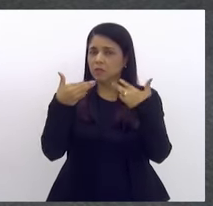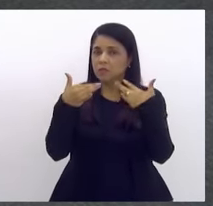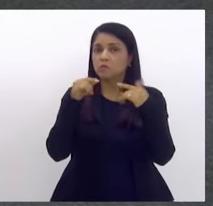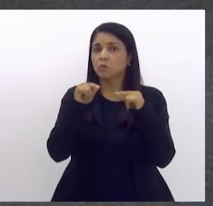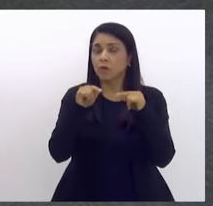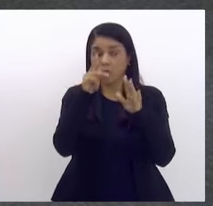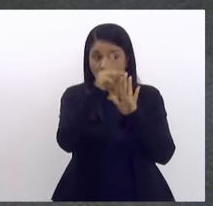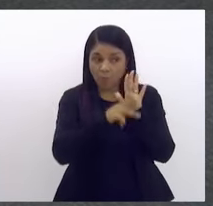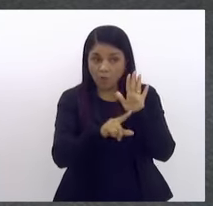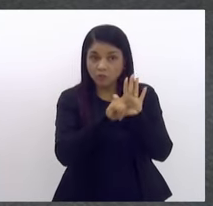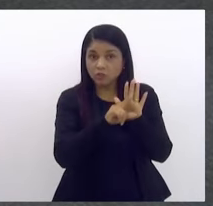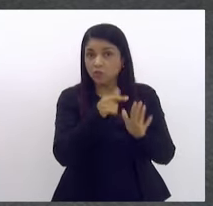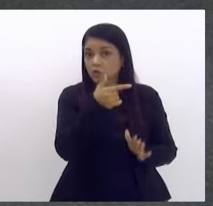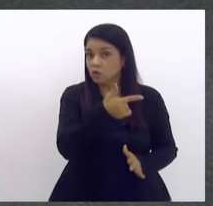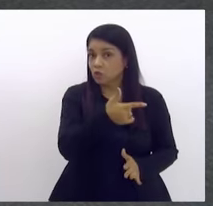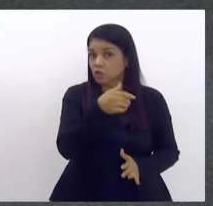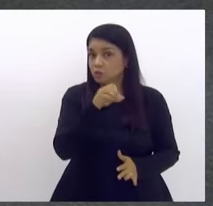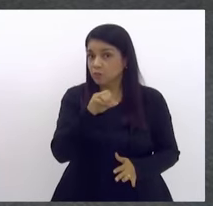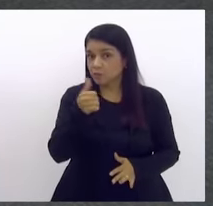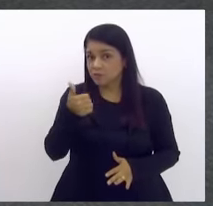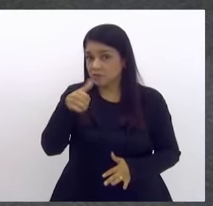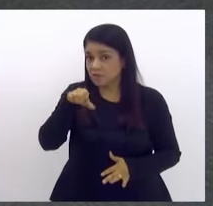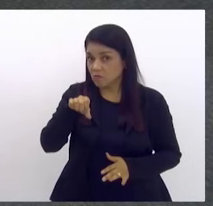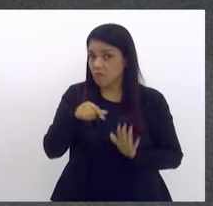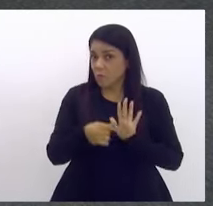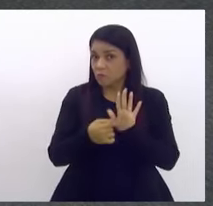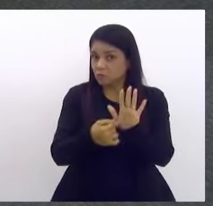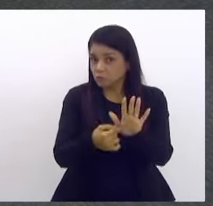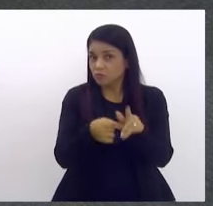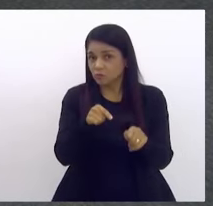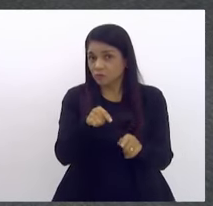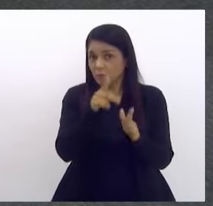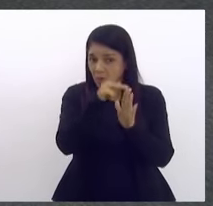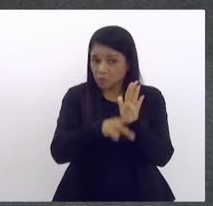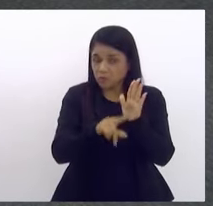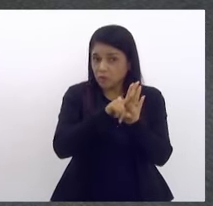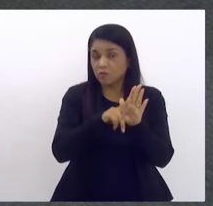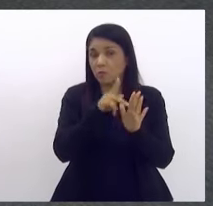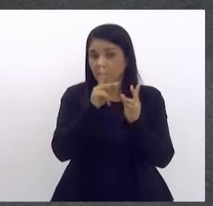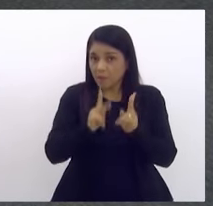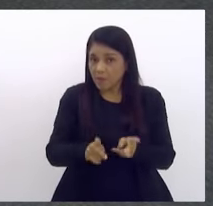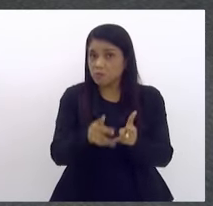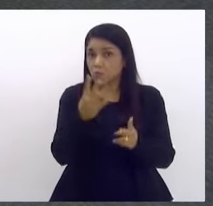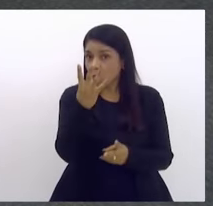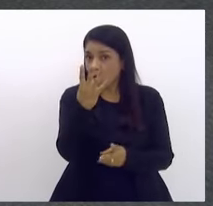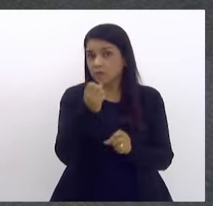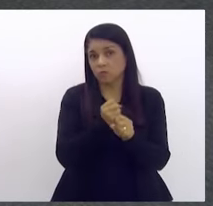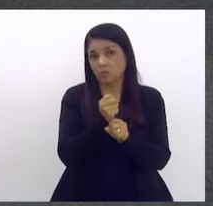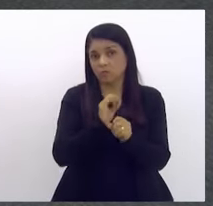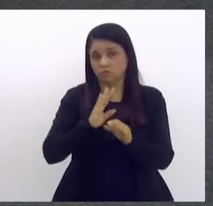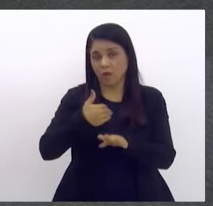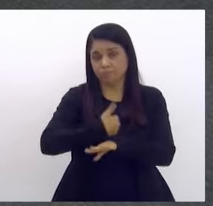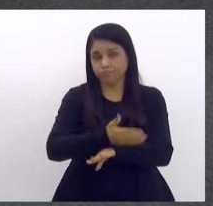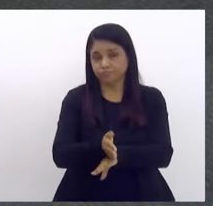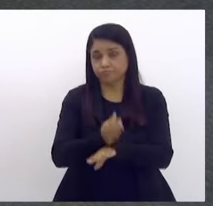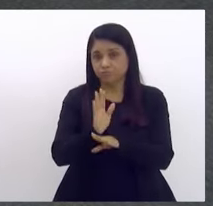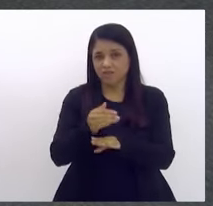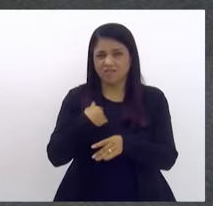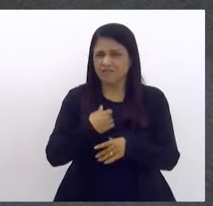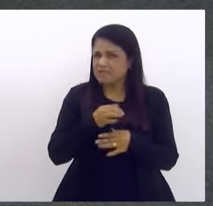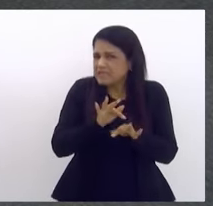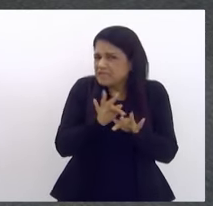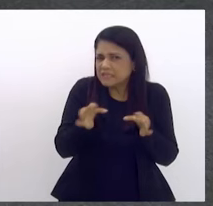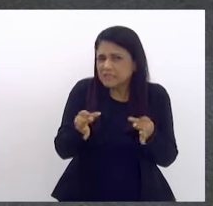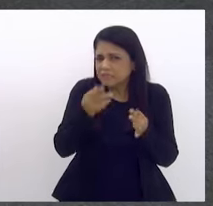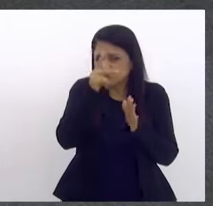foi apresentado em 2019. Portanto, lá se vão 4 anos e que não é simples a tramitação de um